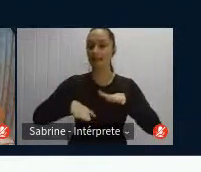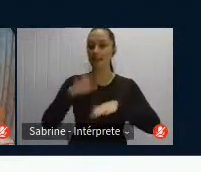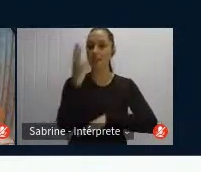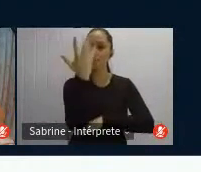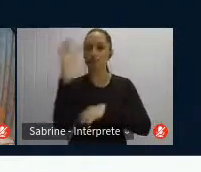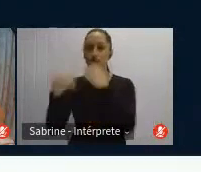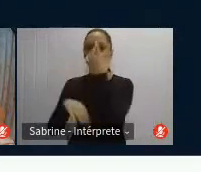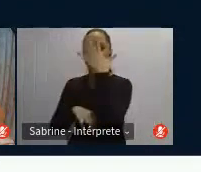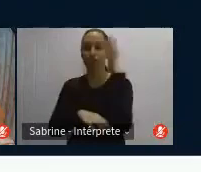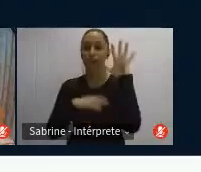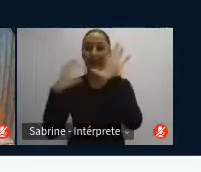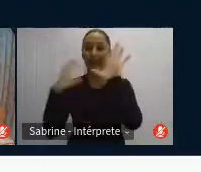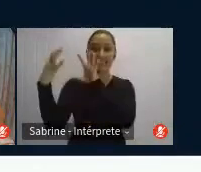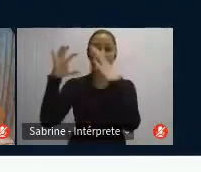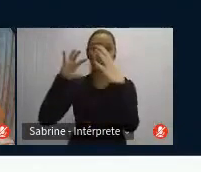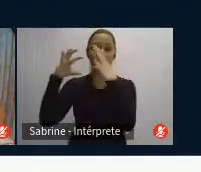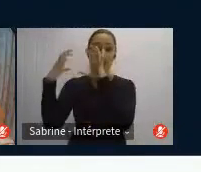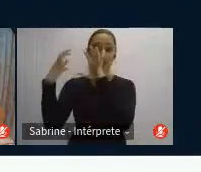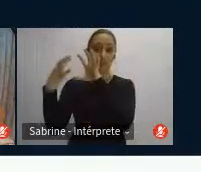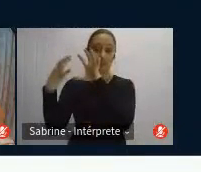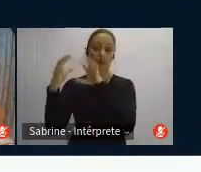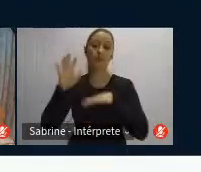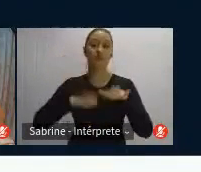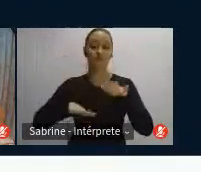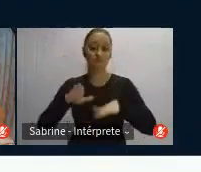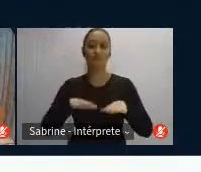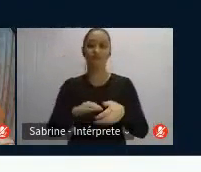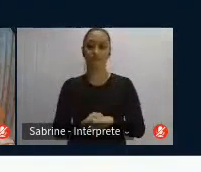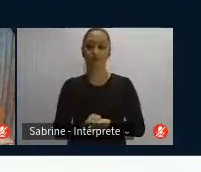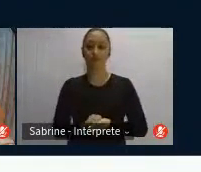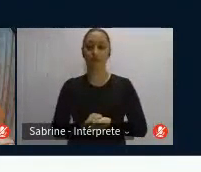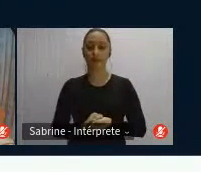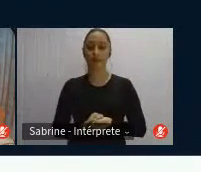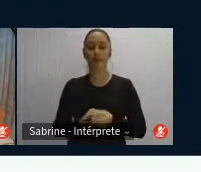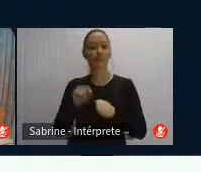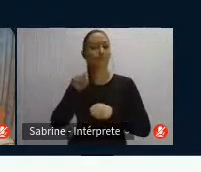relatório da comissão de Lancet, né,